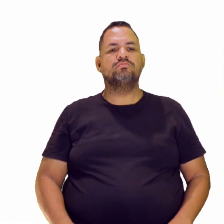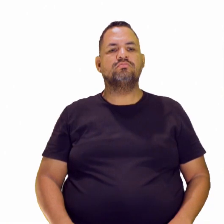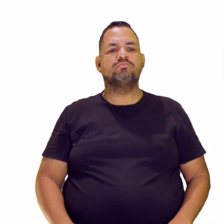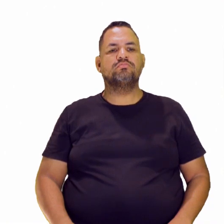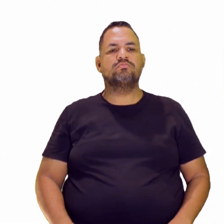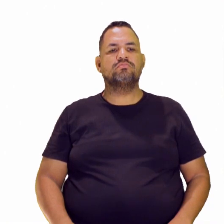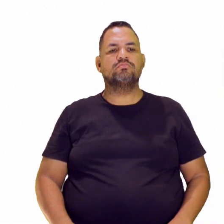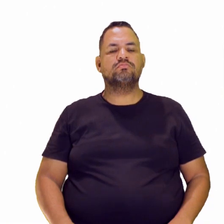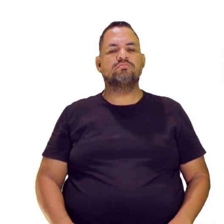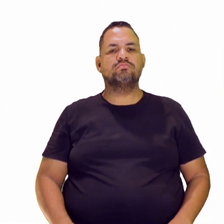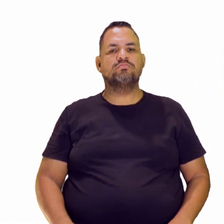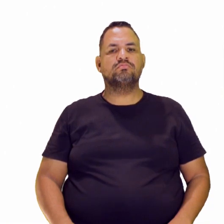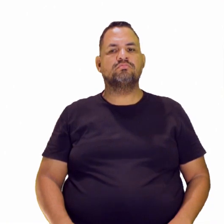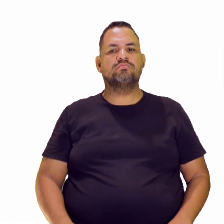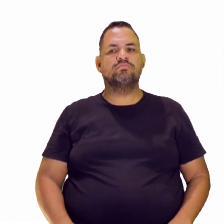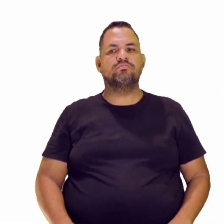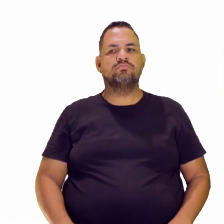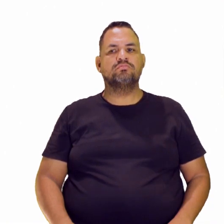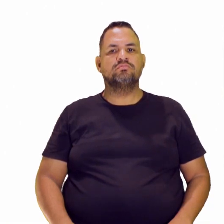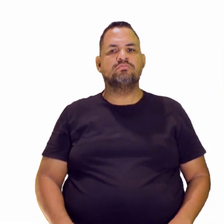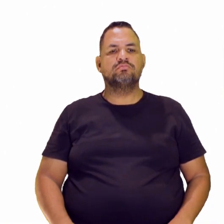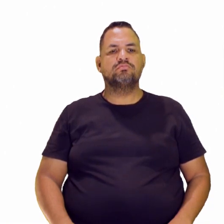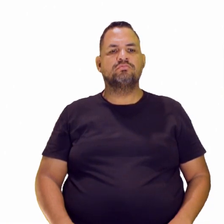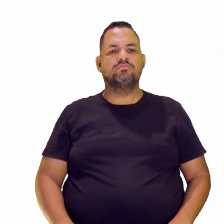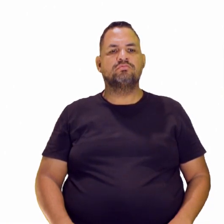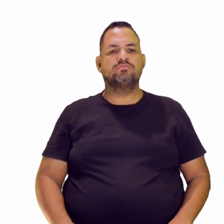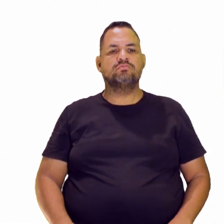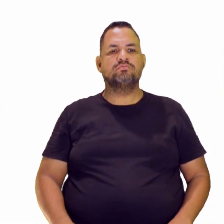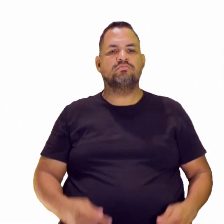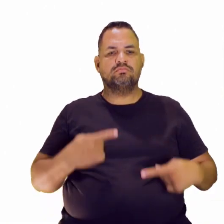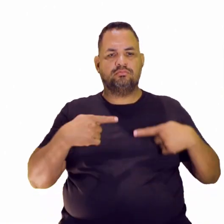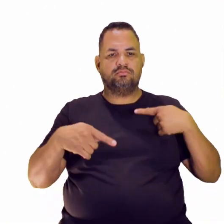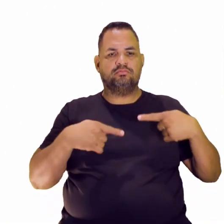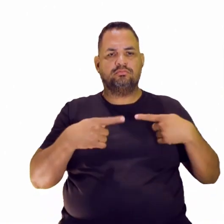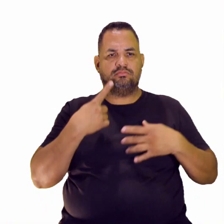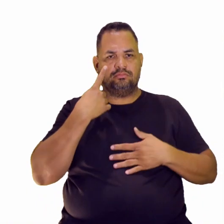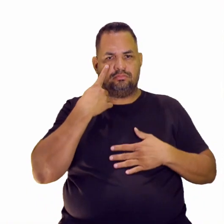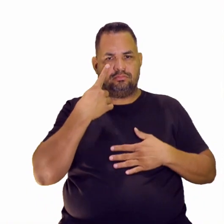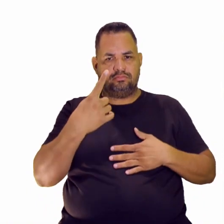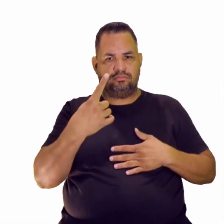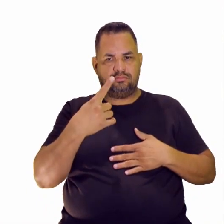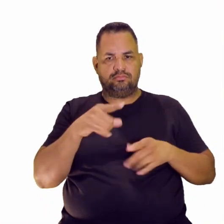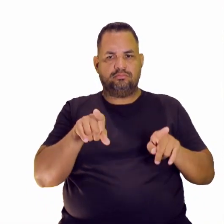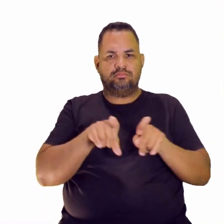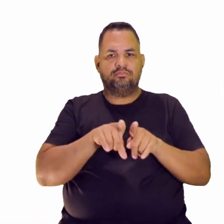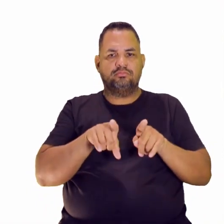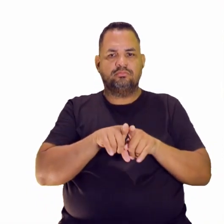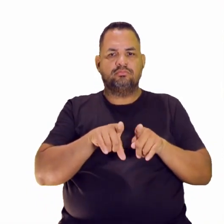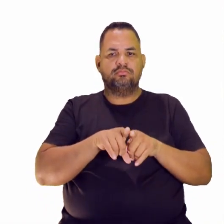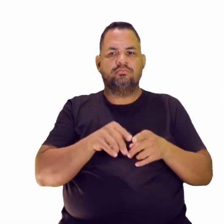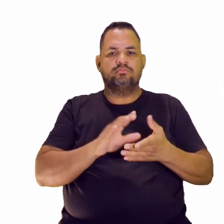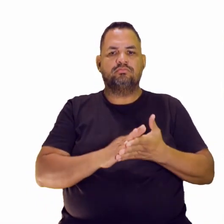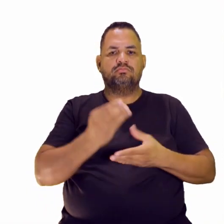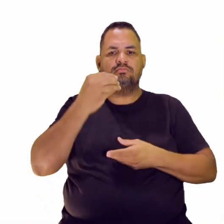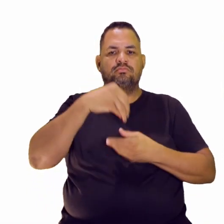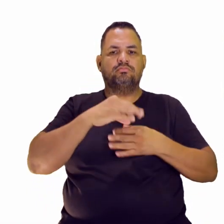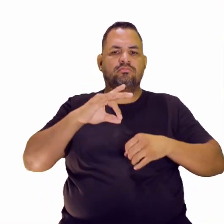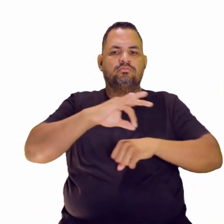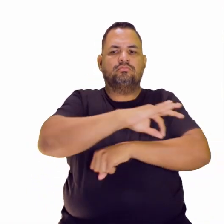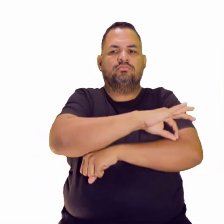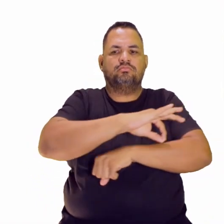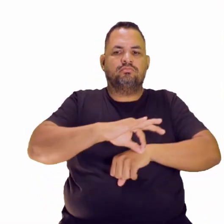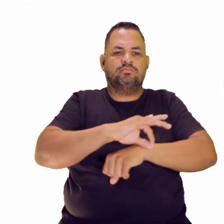Leia várias vezes para entender bem o que estamos falando aí, tá? Essa política foi observada também na